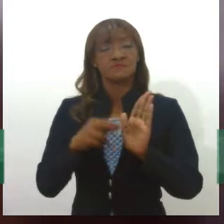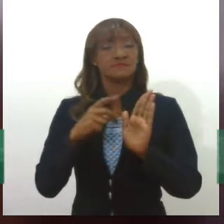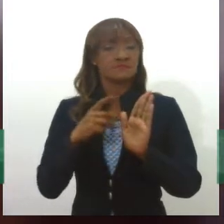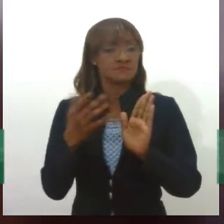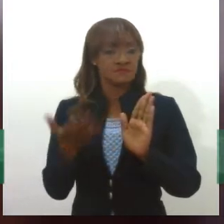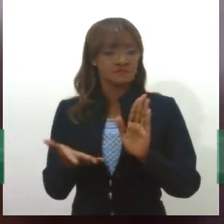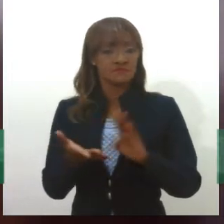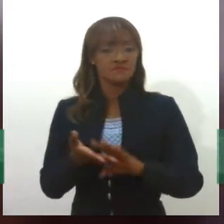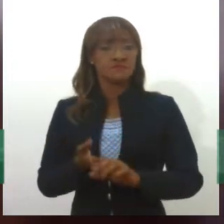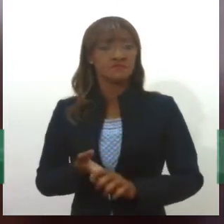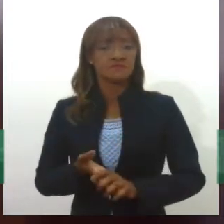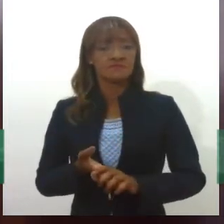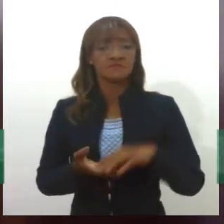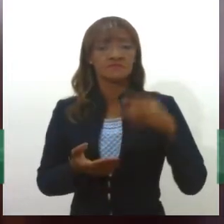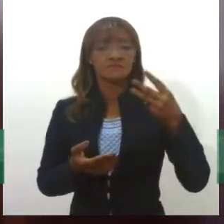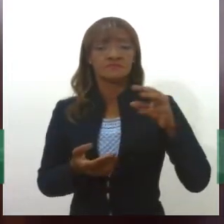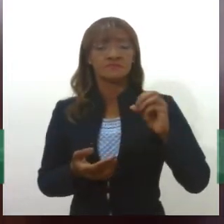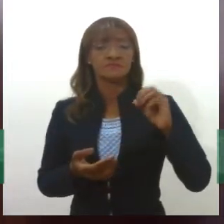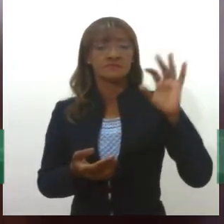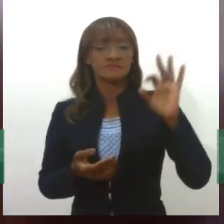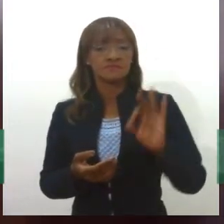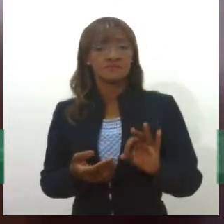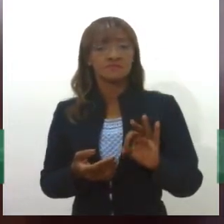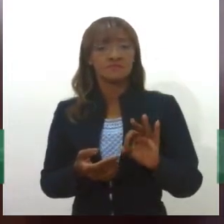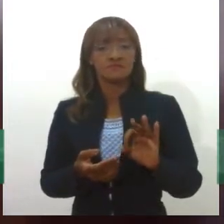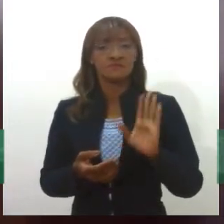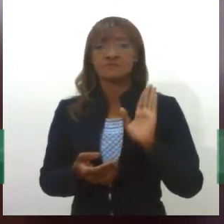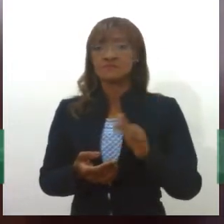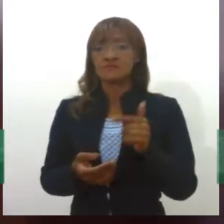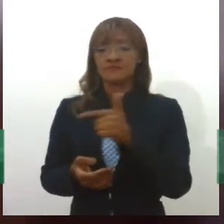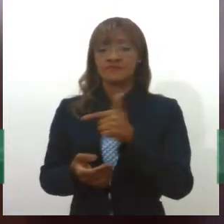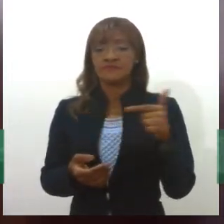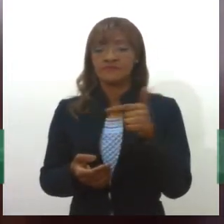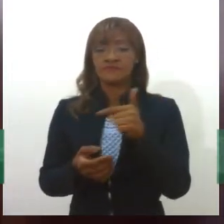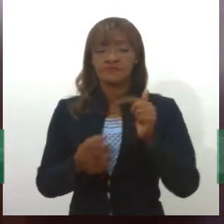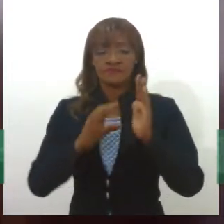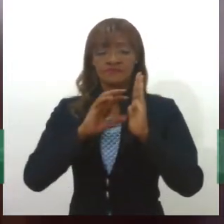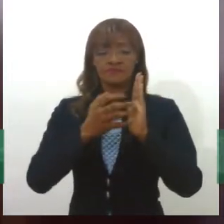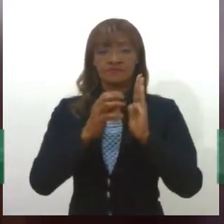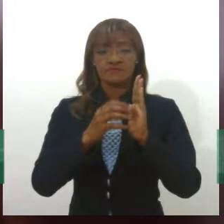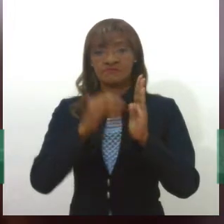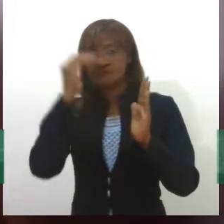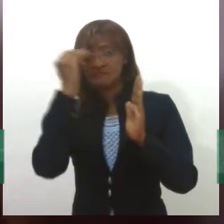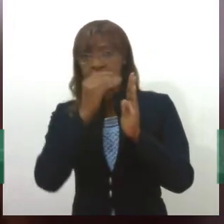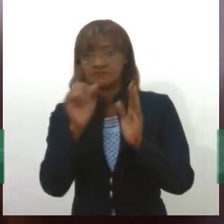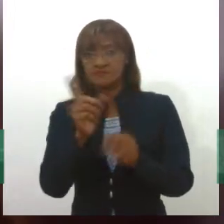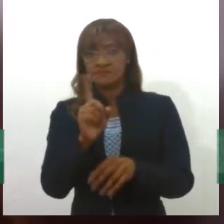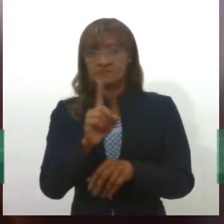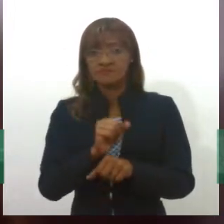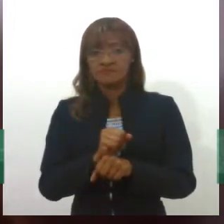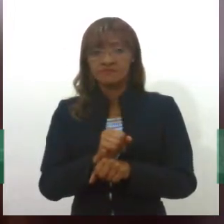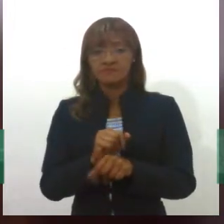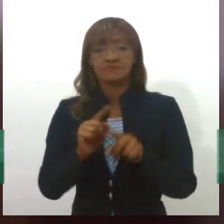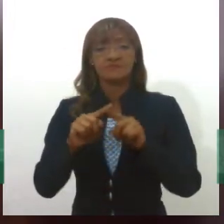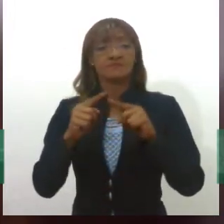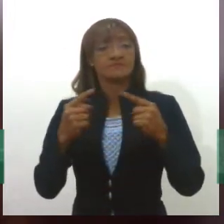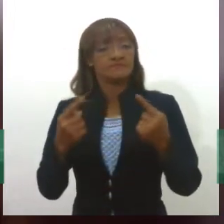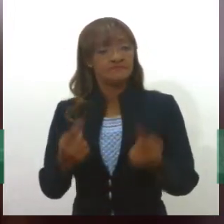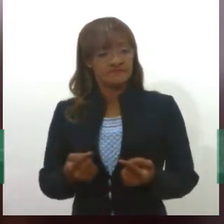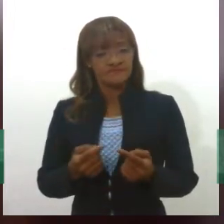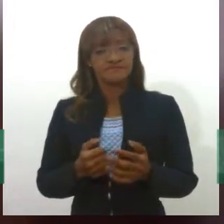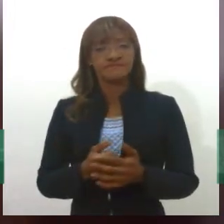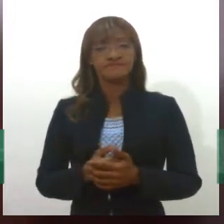financiamento de 30%, que apesar de 22 partidos não terem cumprido, ainda assim houve um aumento